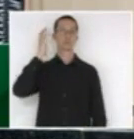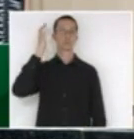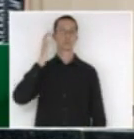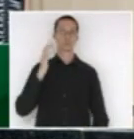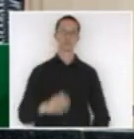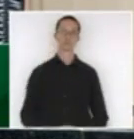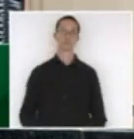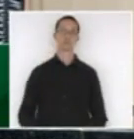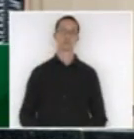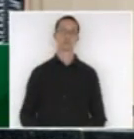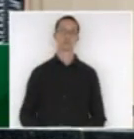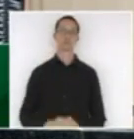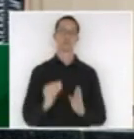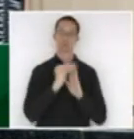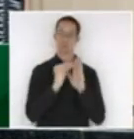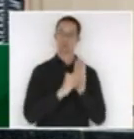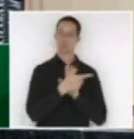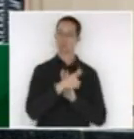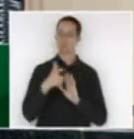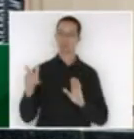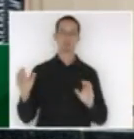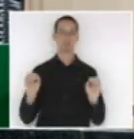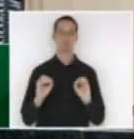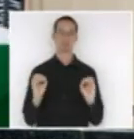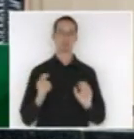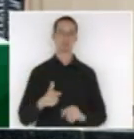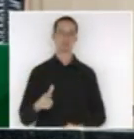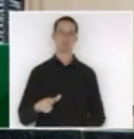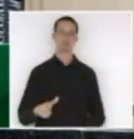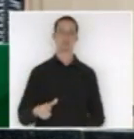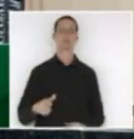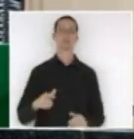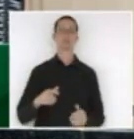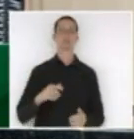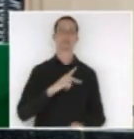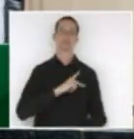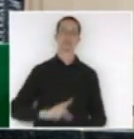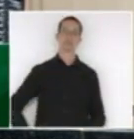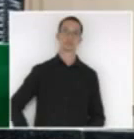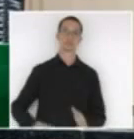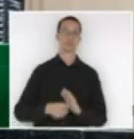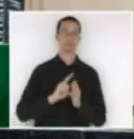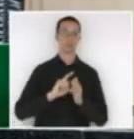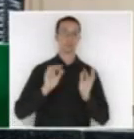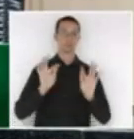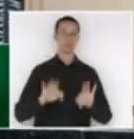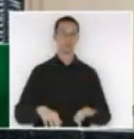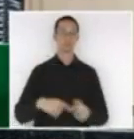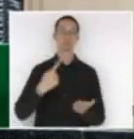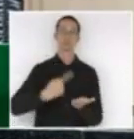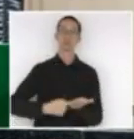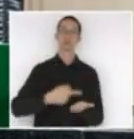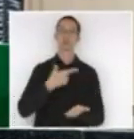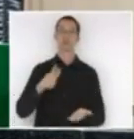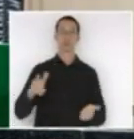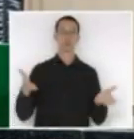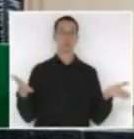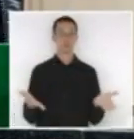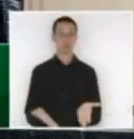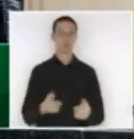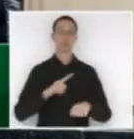havendo, o senhor presidente, antes de encerrar a sessão, convocou outra ordinária para o dia seguinte, no horário